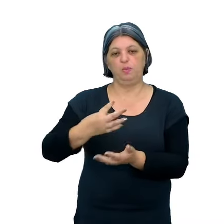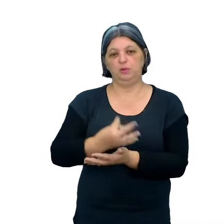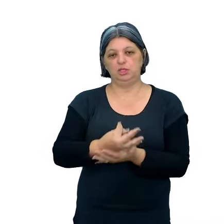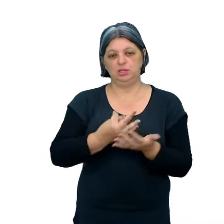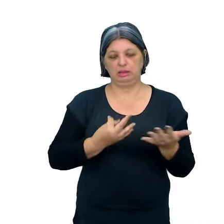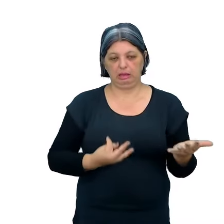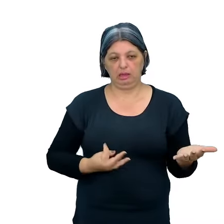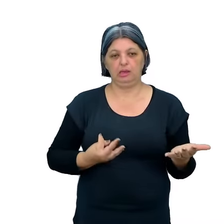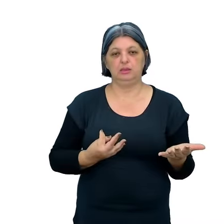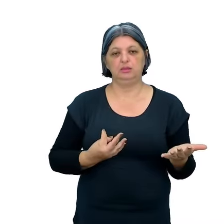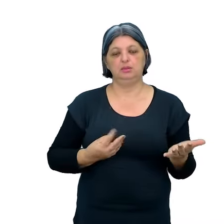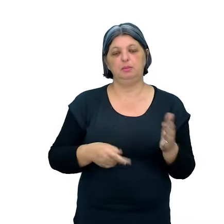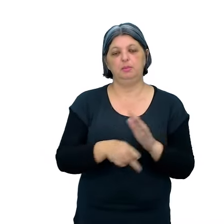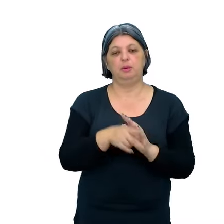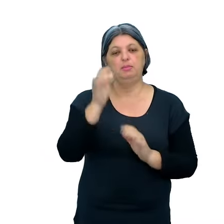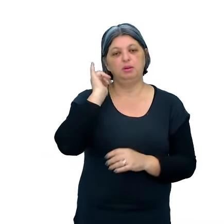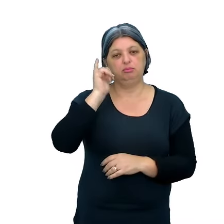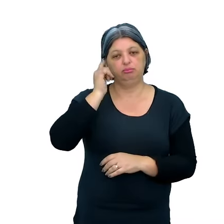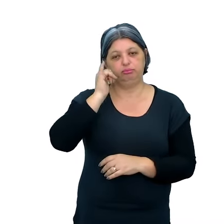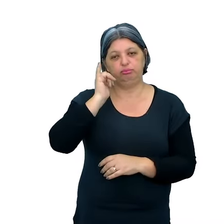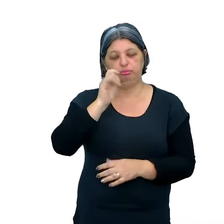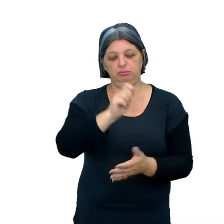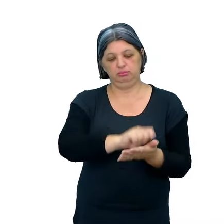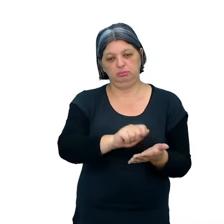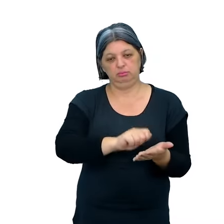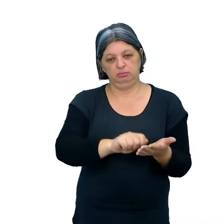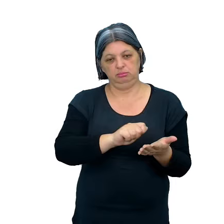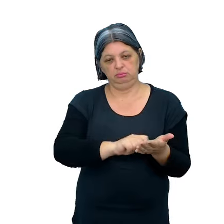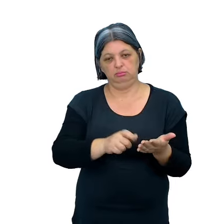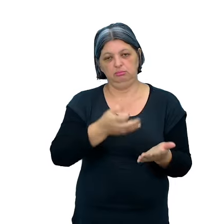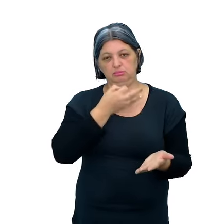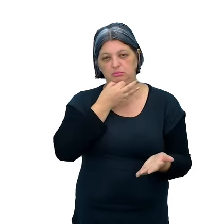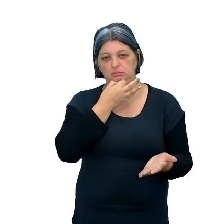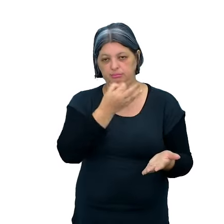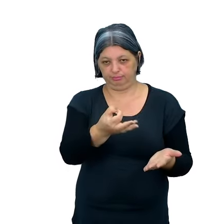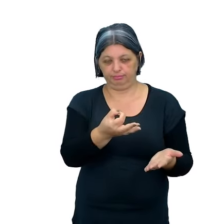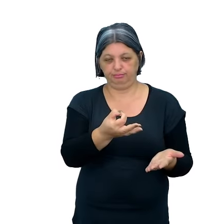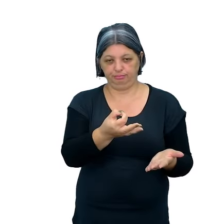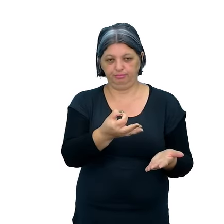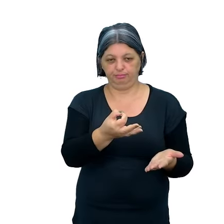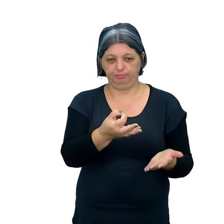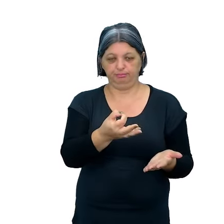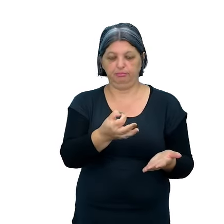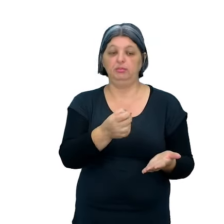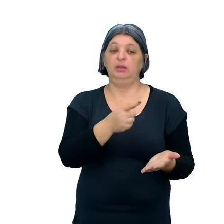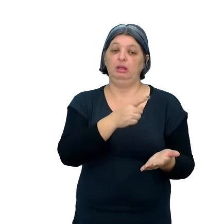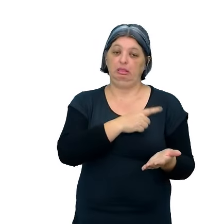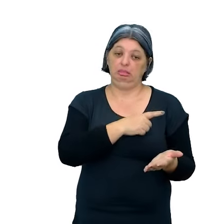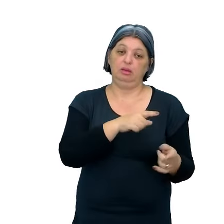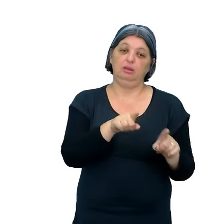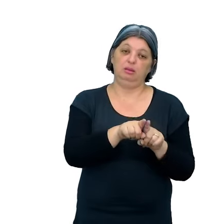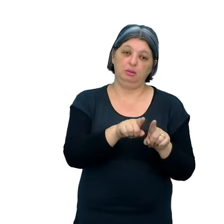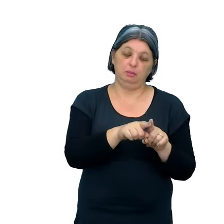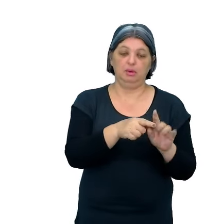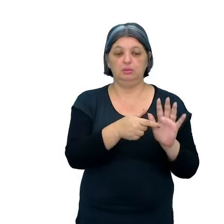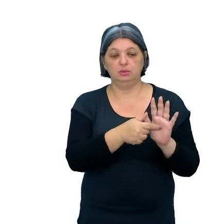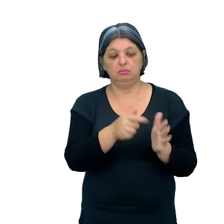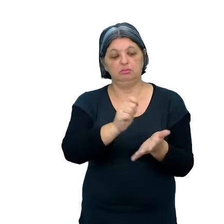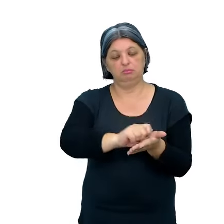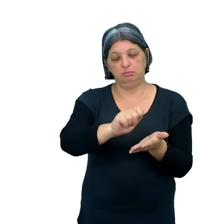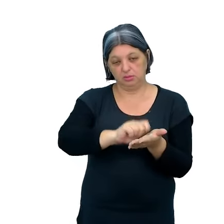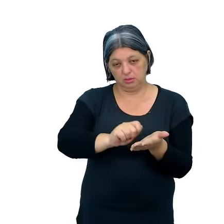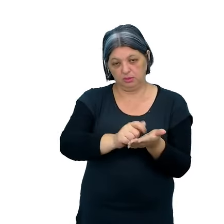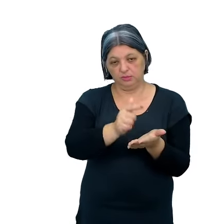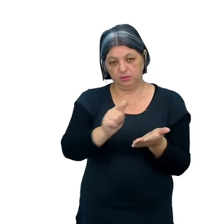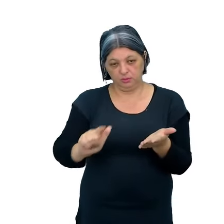chamados como narrar, descrever, argumentar, né, tem os dissertar, prescrever,